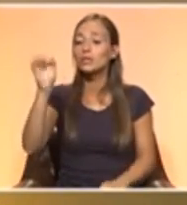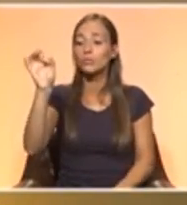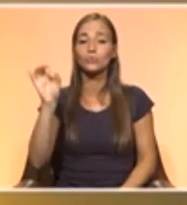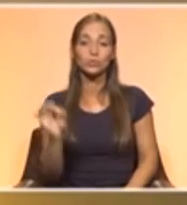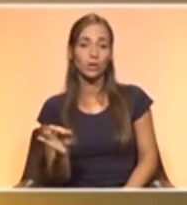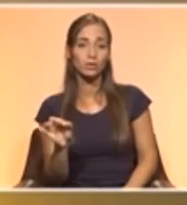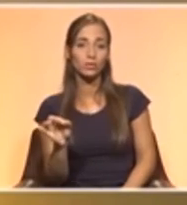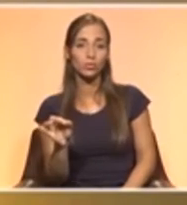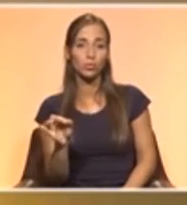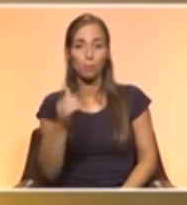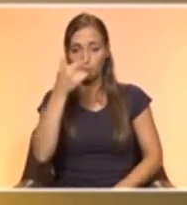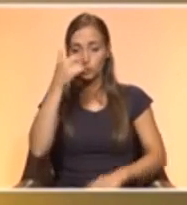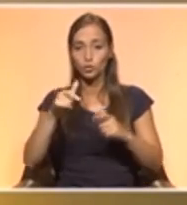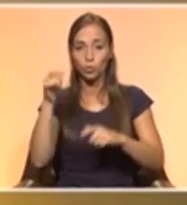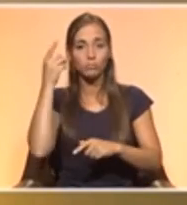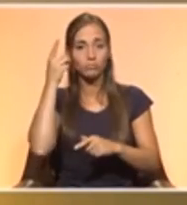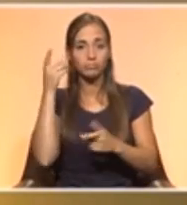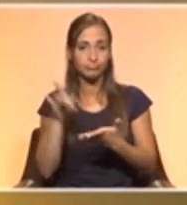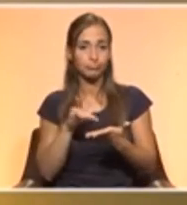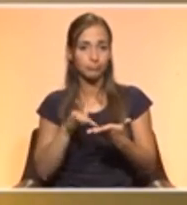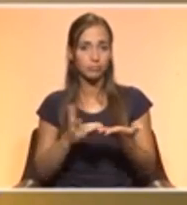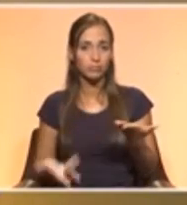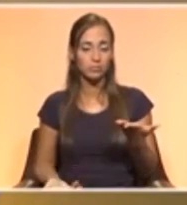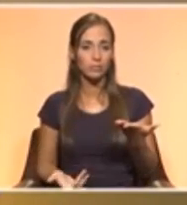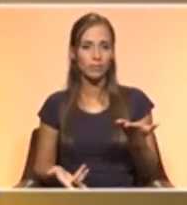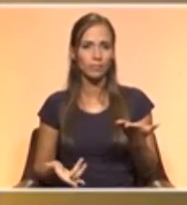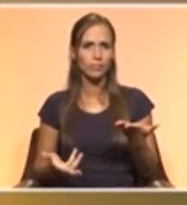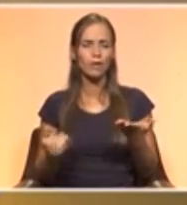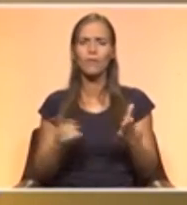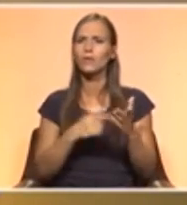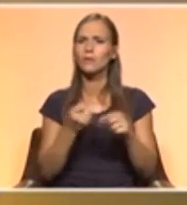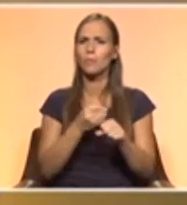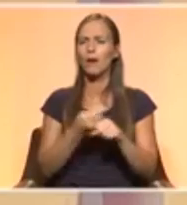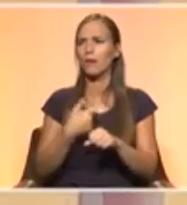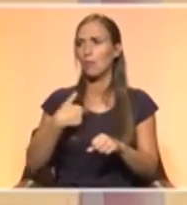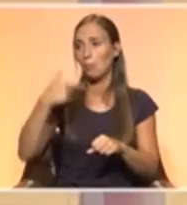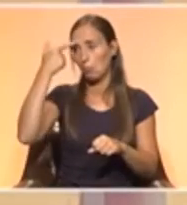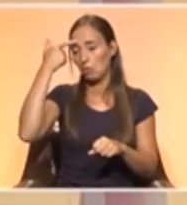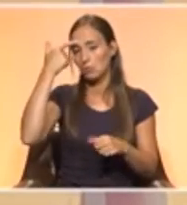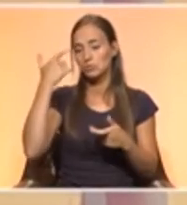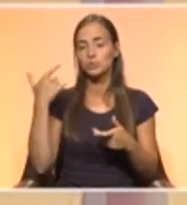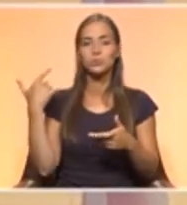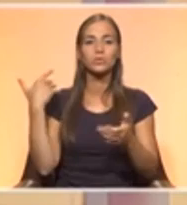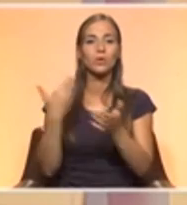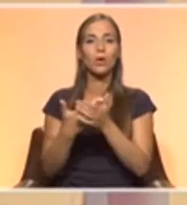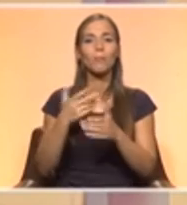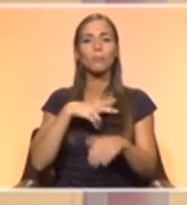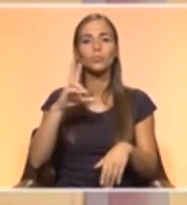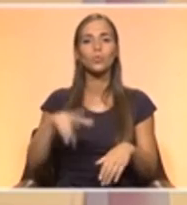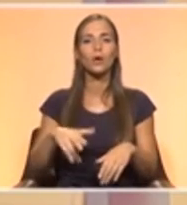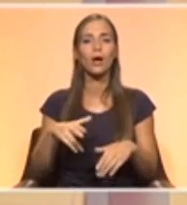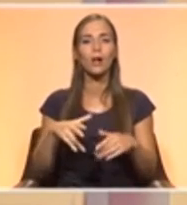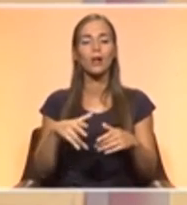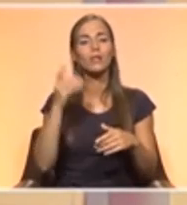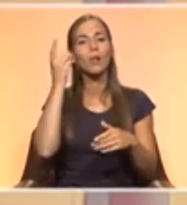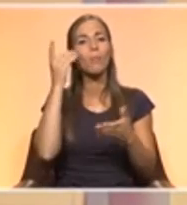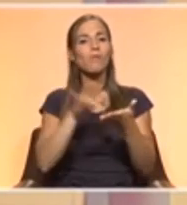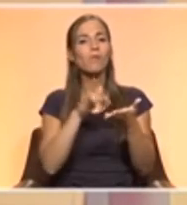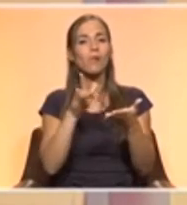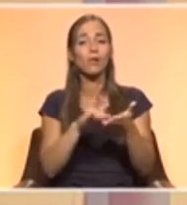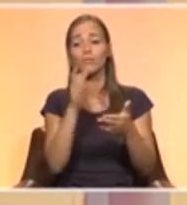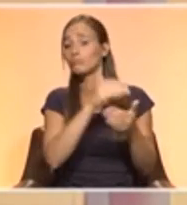smartphones portanto significa que há muito trabalho a fazer e tem que ser há pouco tempo que em Portugal o uso do smartphone ultrapassou já o do telemóvel